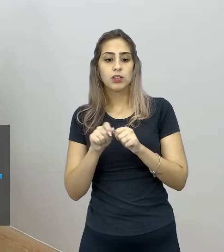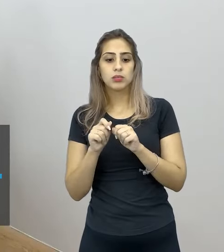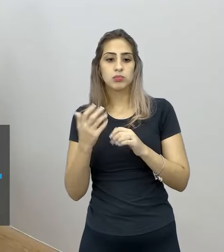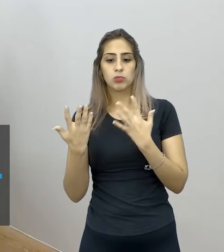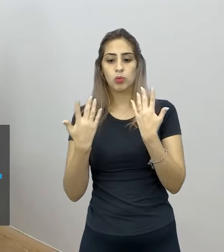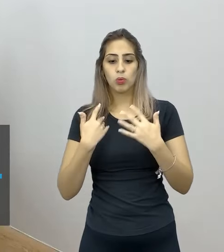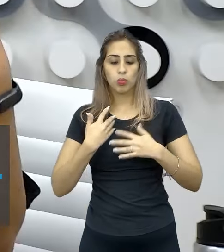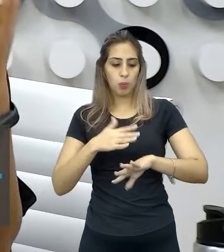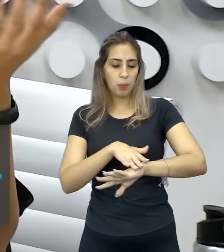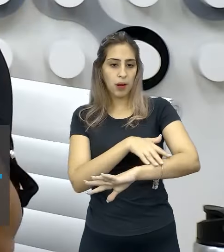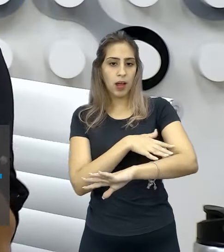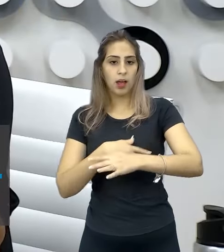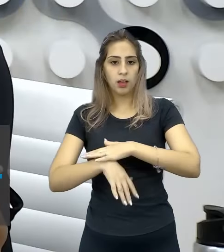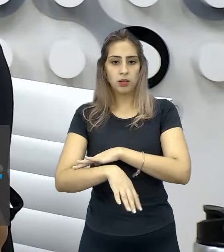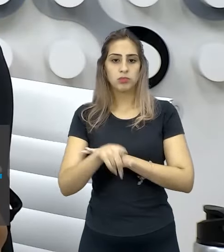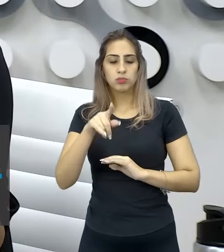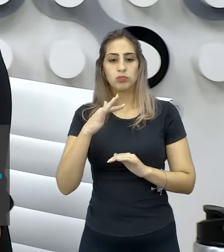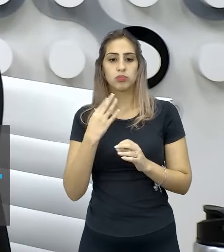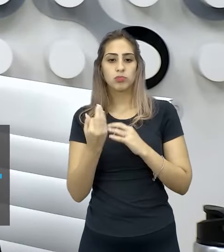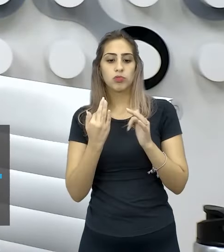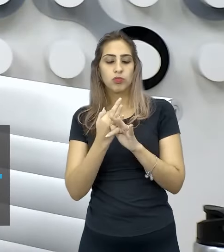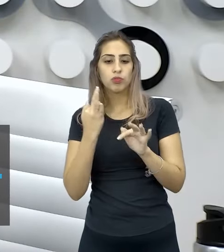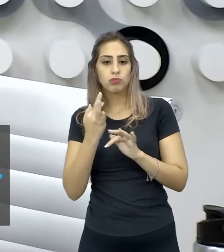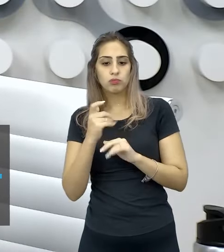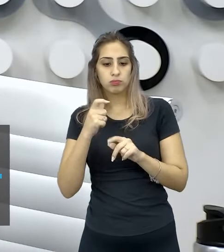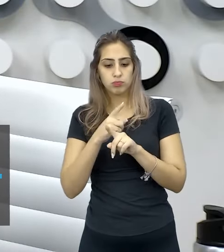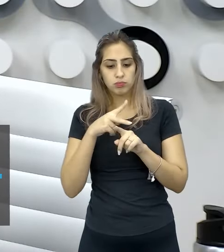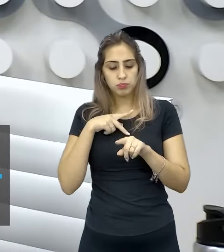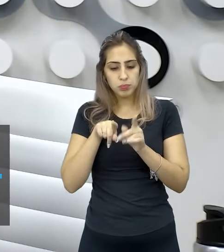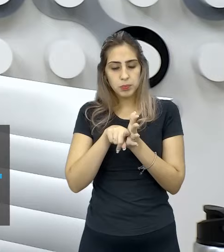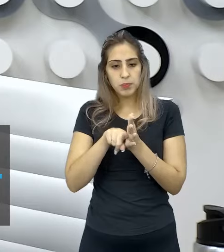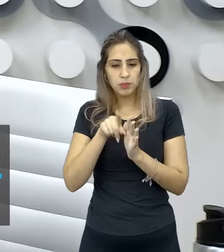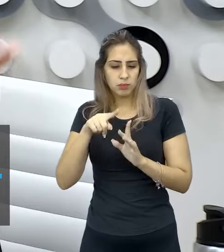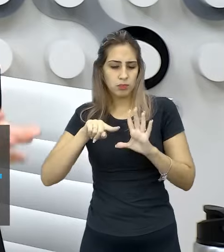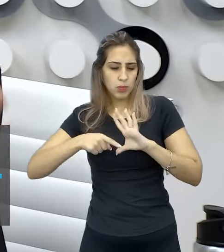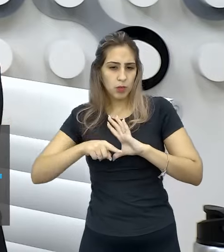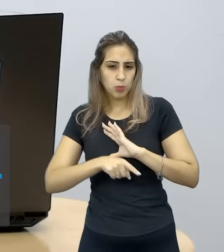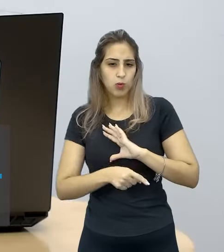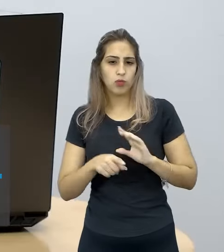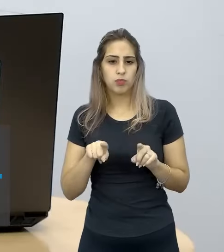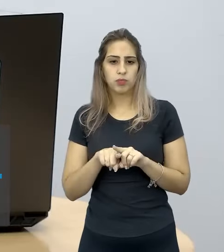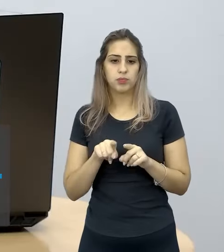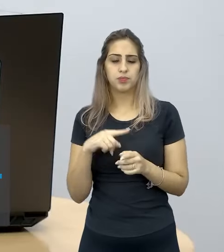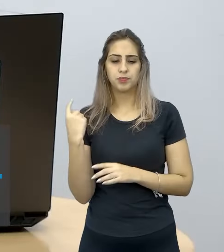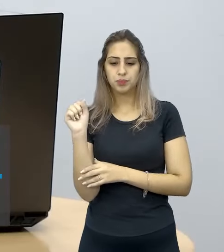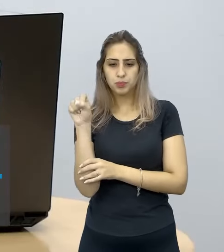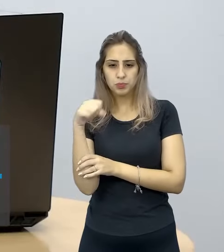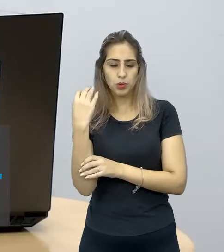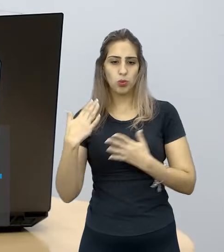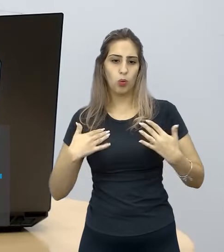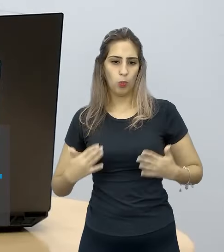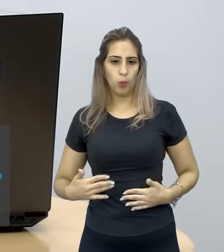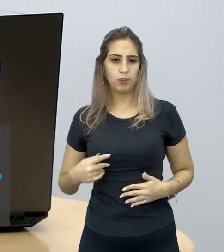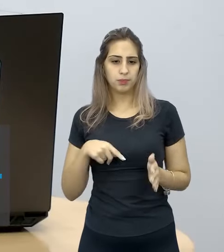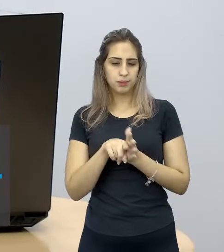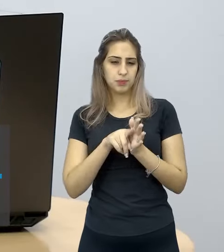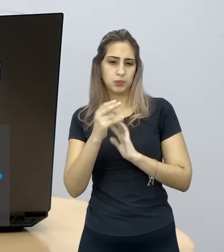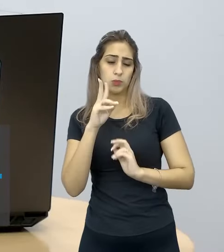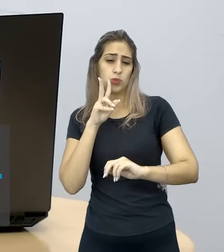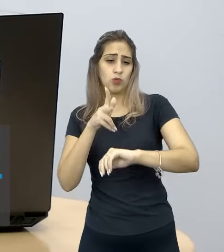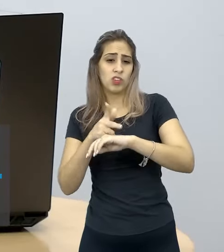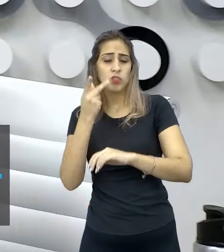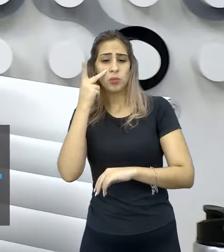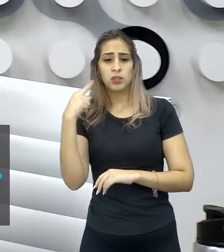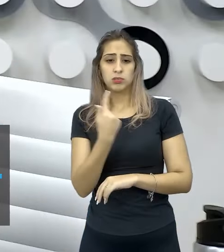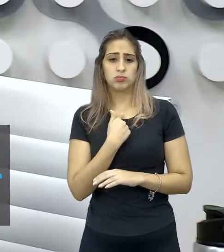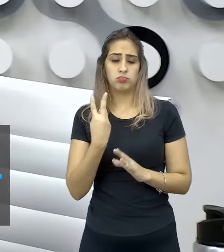braço, né? A questão fisiológica que eles comentam bastante nesse aprofundamento, né? O músculo, a gente pesquisou bastante vídeos até antes pra